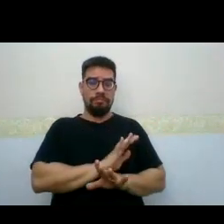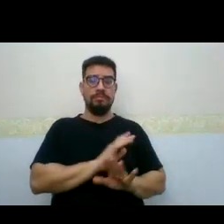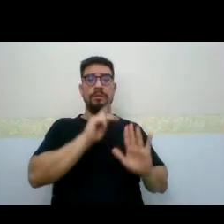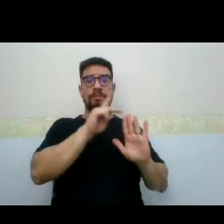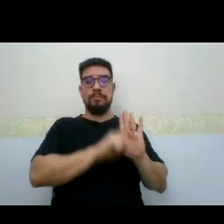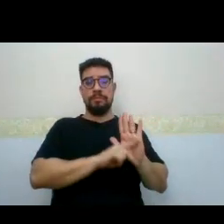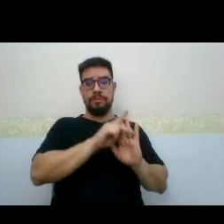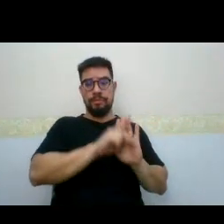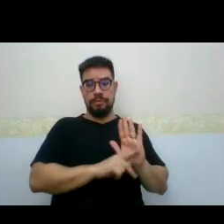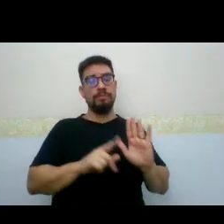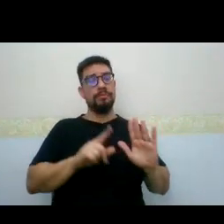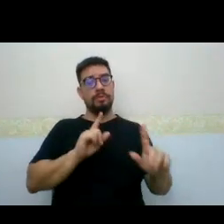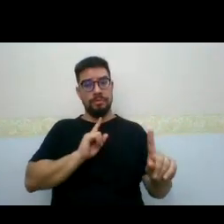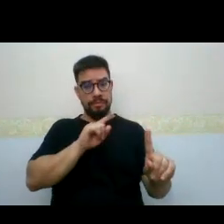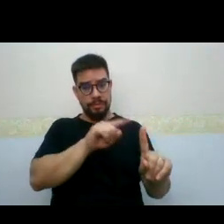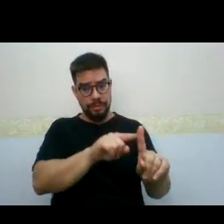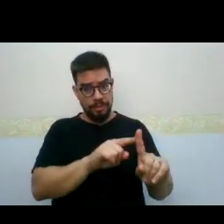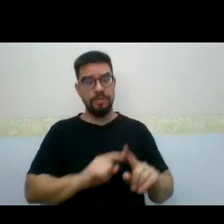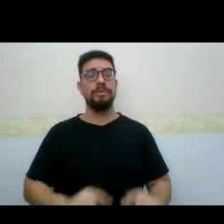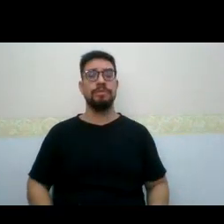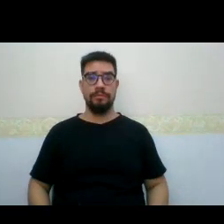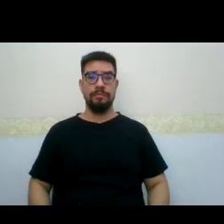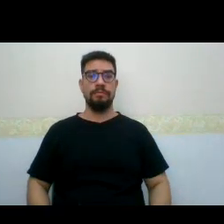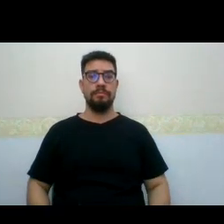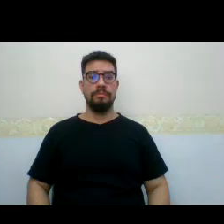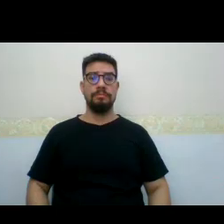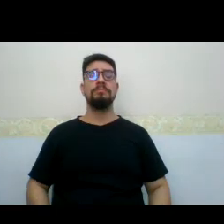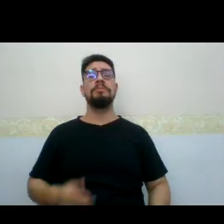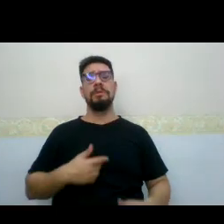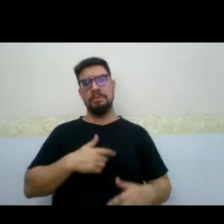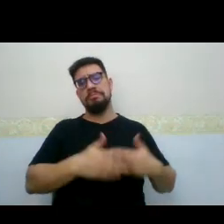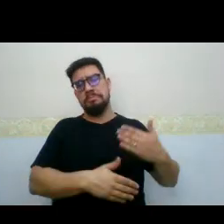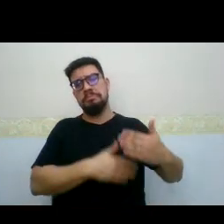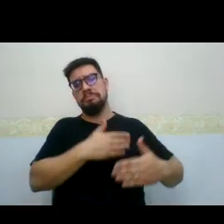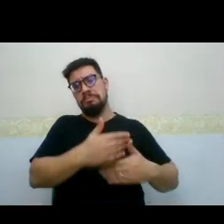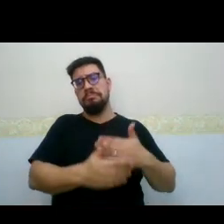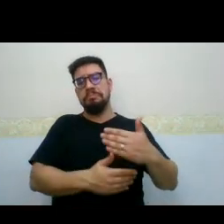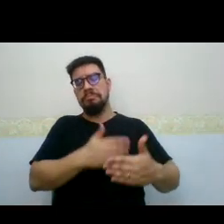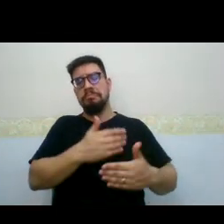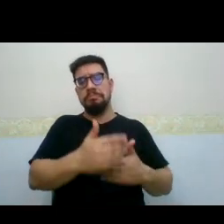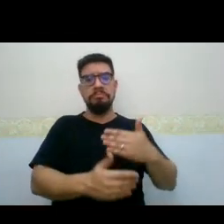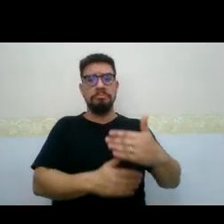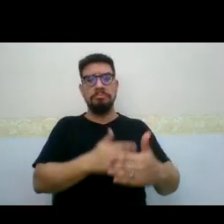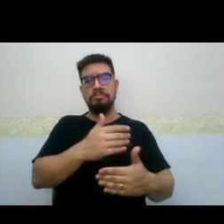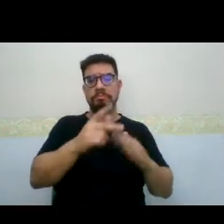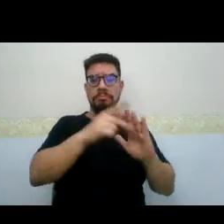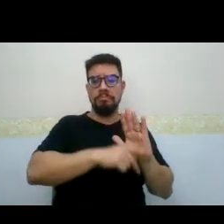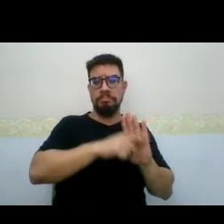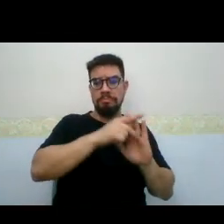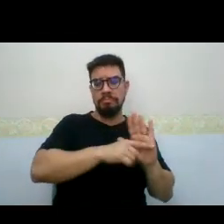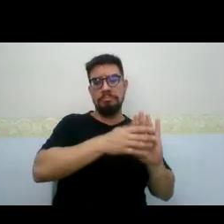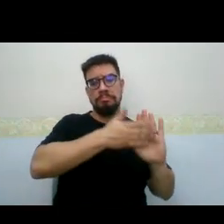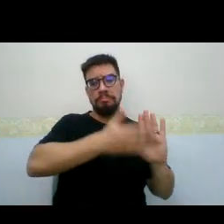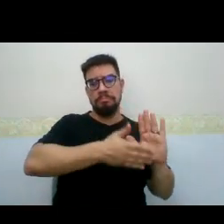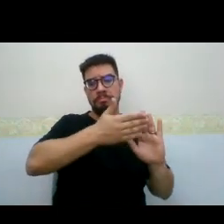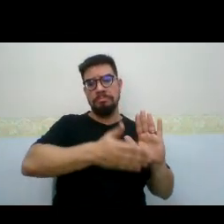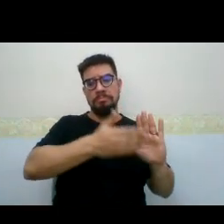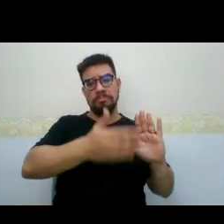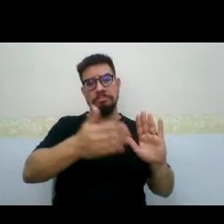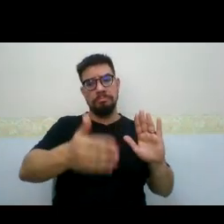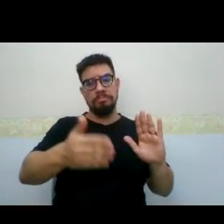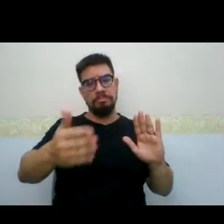objetivo. Tá bom. Eu vou desenvolvendo esse projeto e no decorrer do desenvolvimento do projeto,